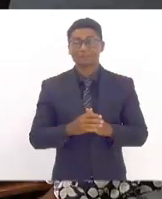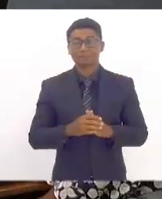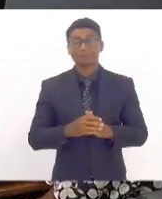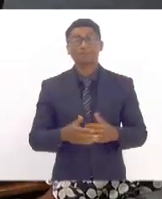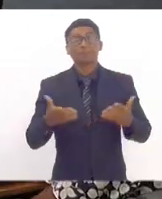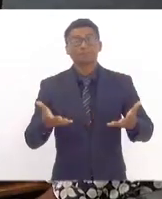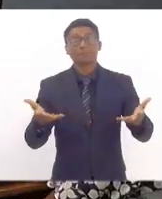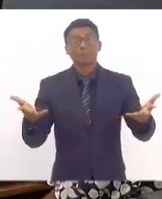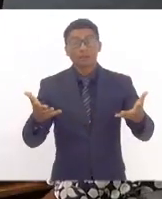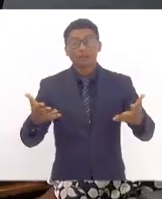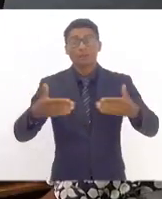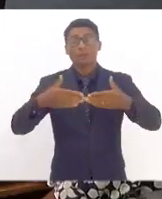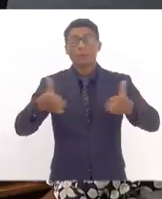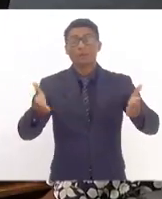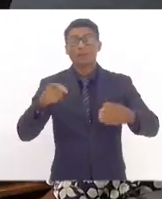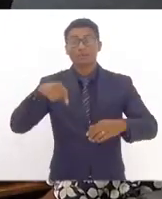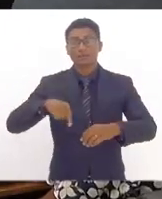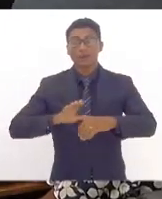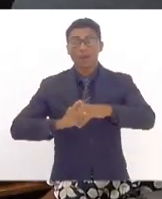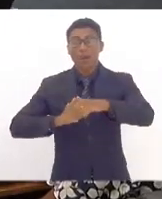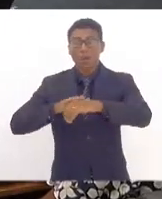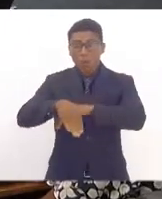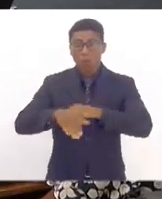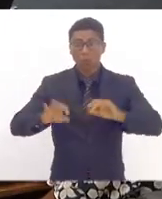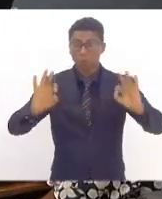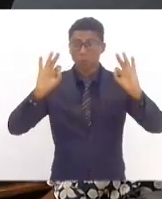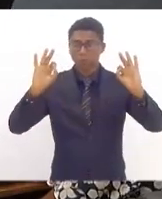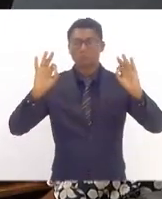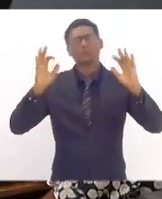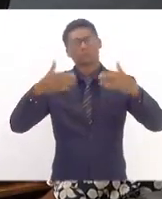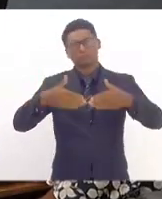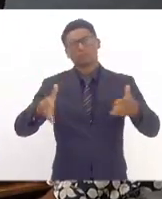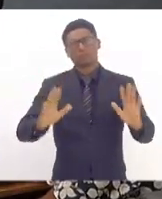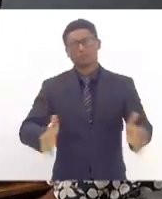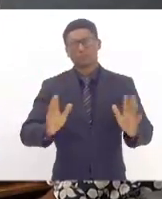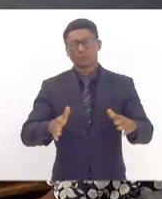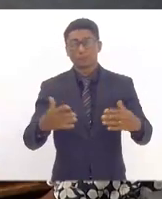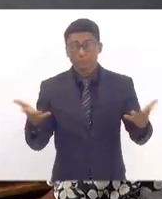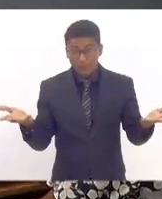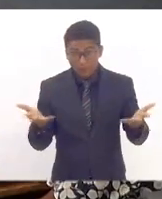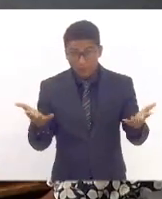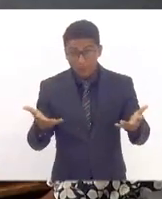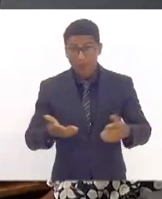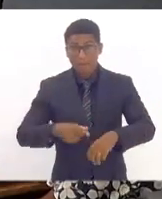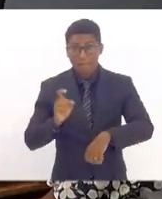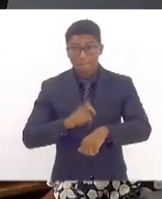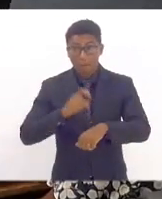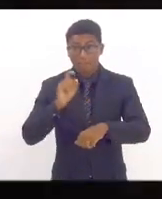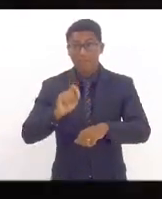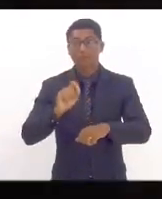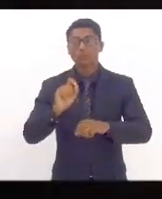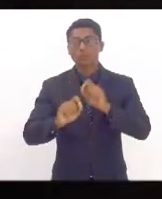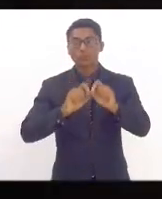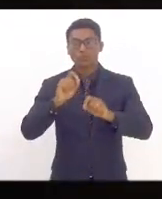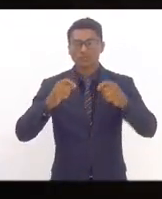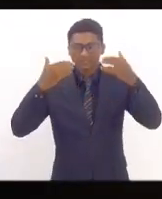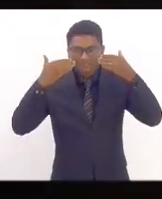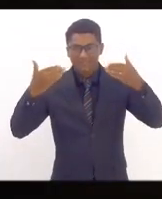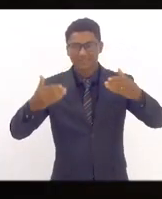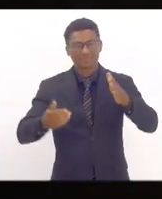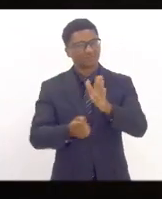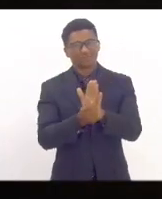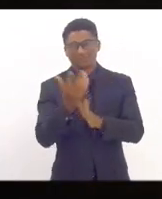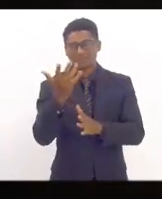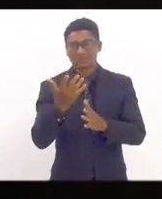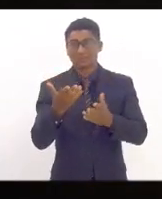pra gente começar essa noite de hoje quer dizer já Já começamos mas eu digo assim para começar o momento de apresentações o que